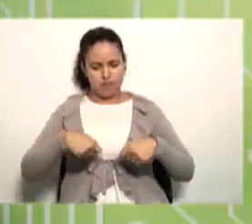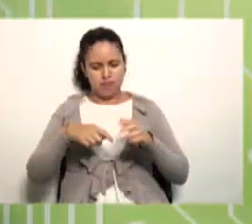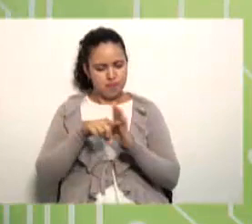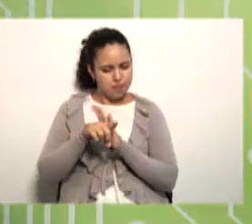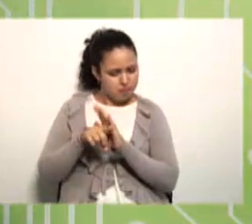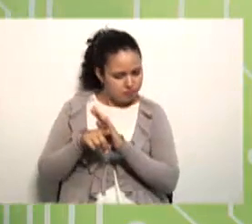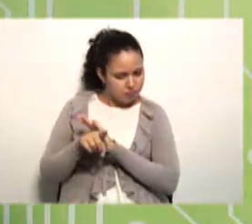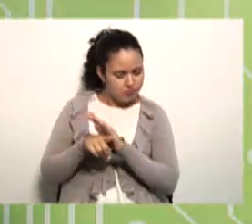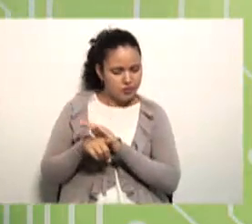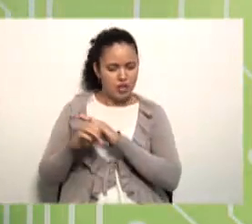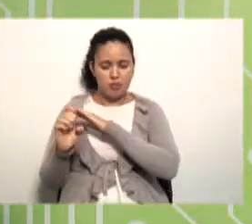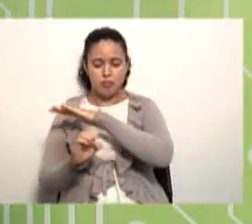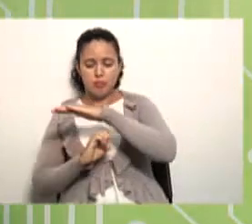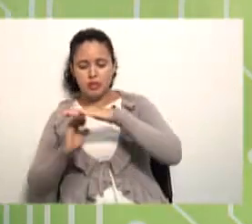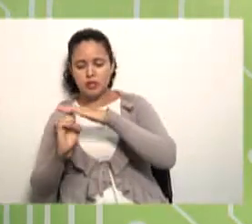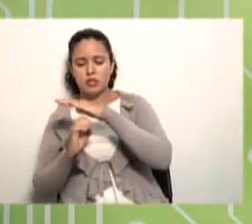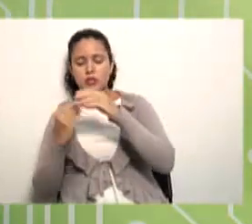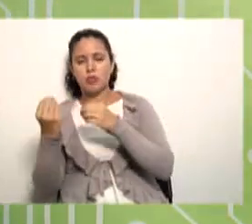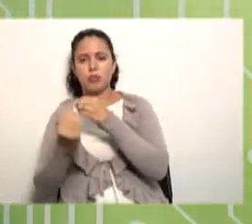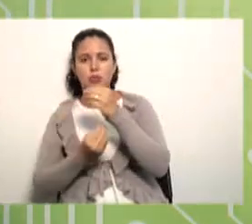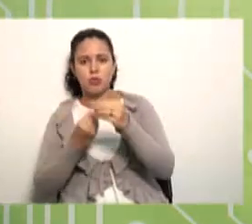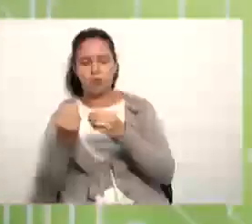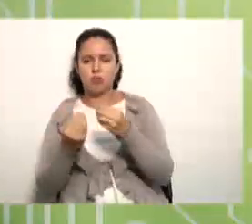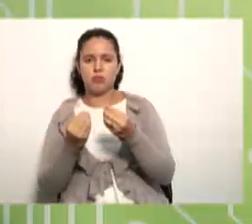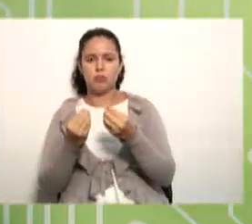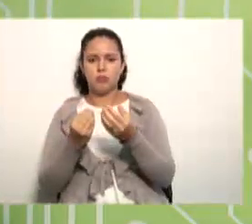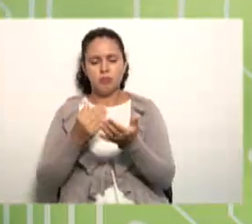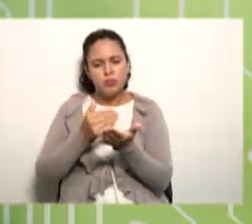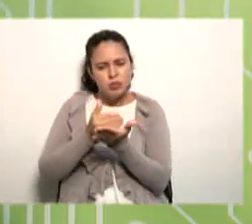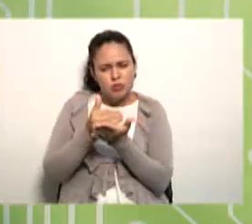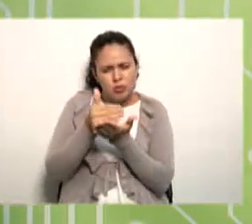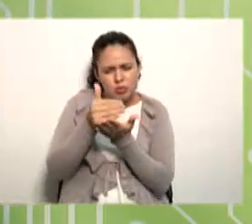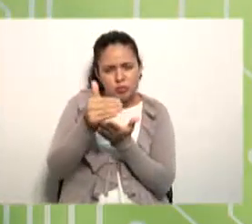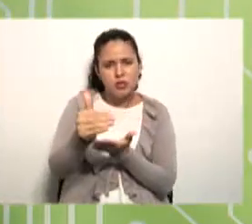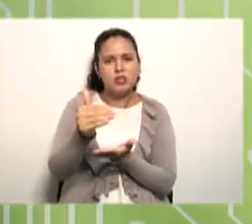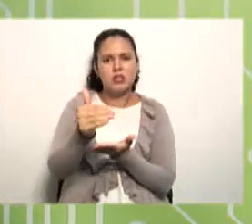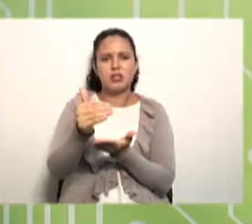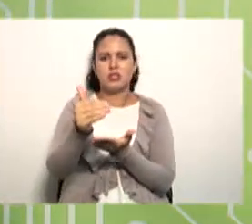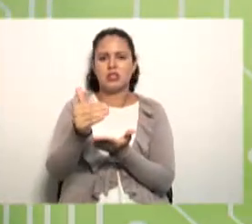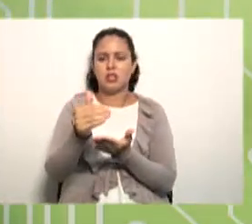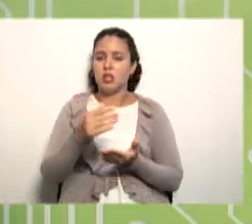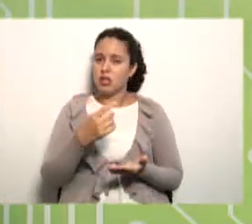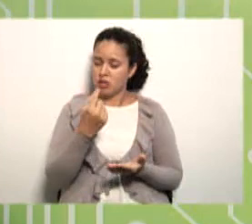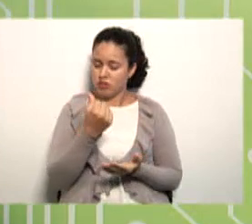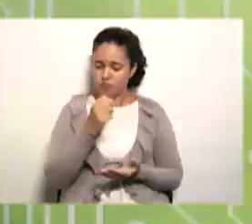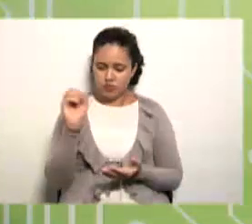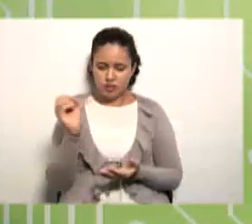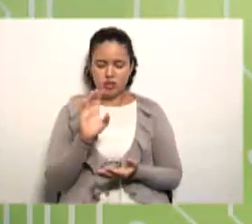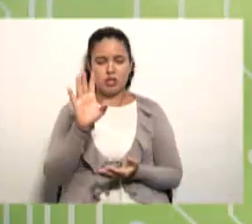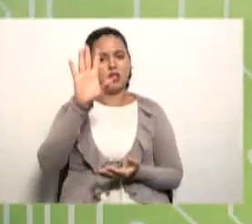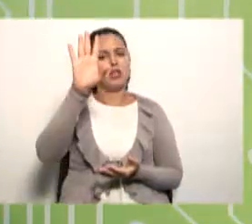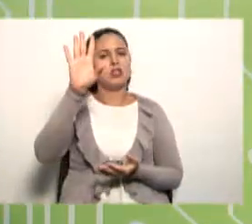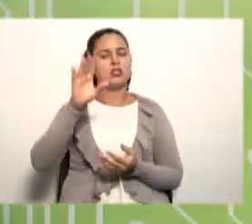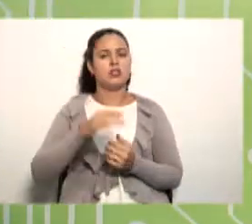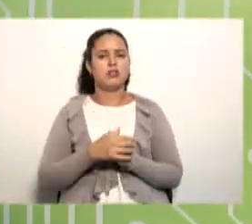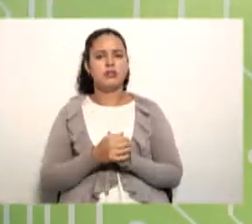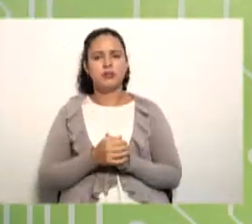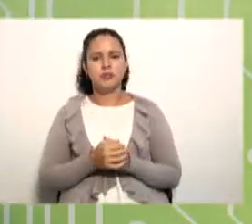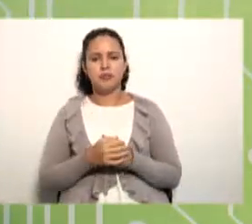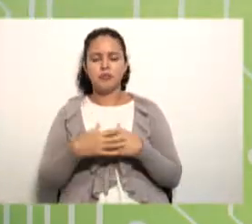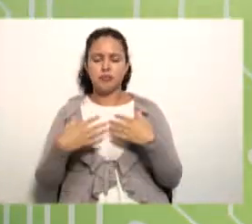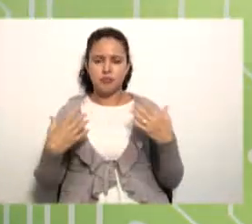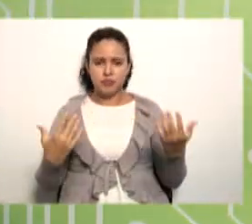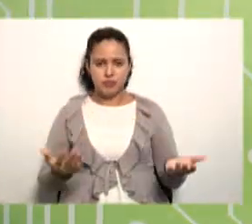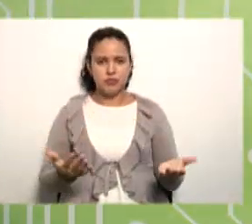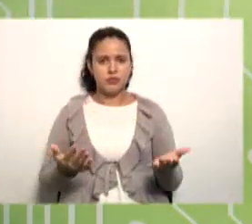começar do zero, começar a instalar uma fiação dentro de uma cidade, isso seria muito caro. Então, a gente está numa situação onde o ganho de escala